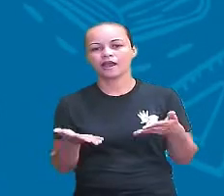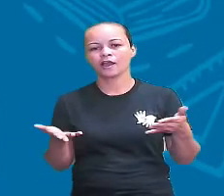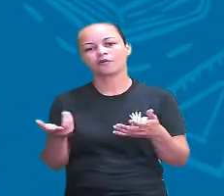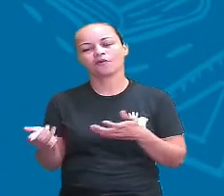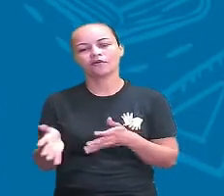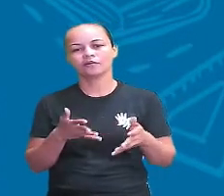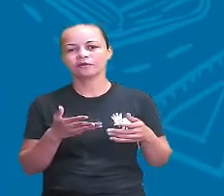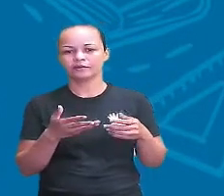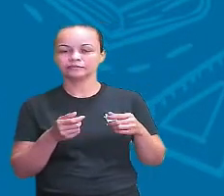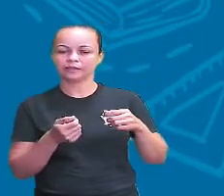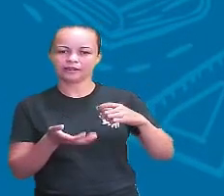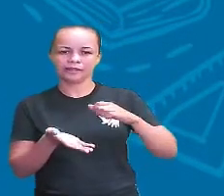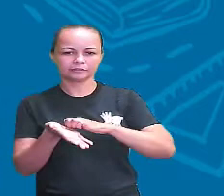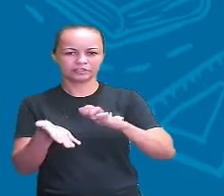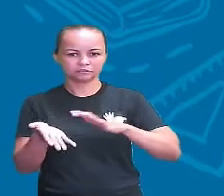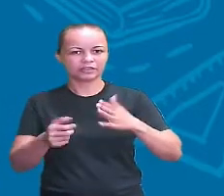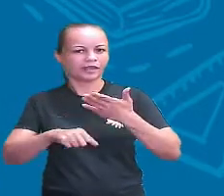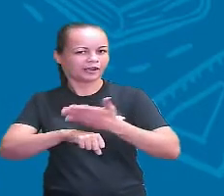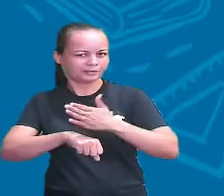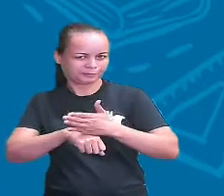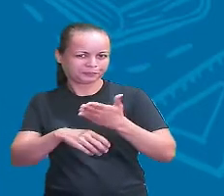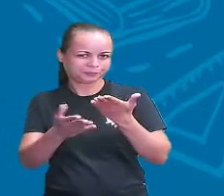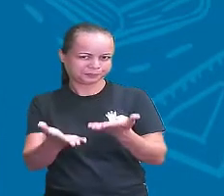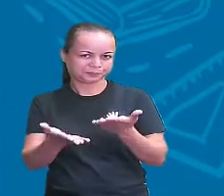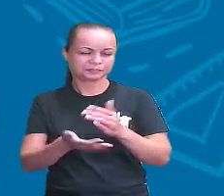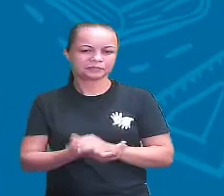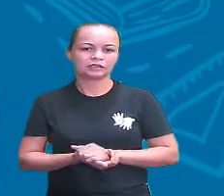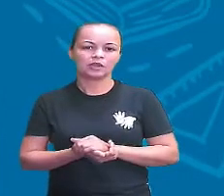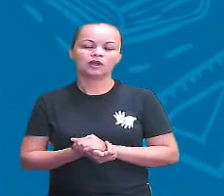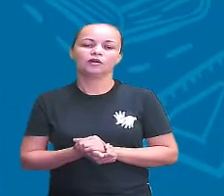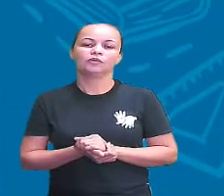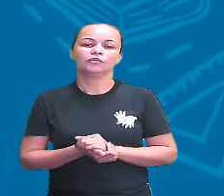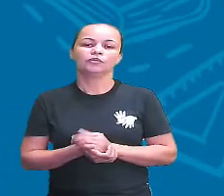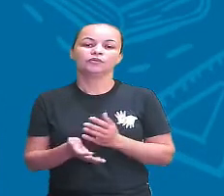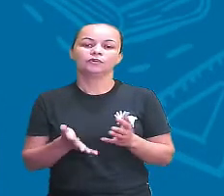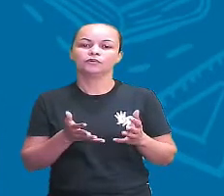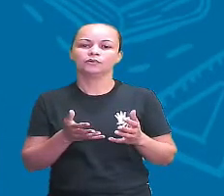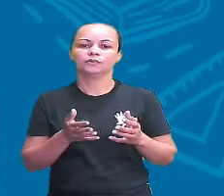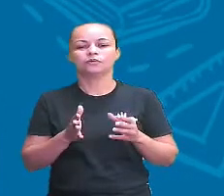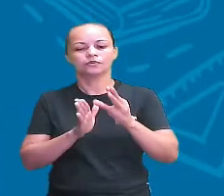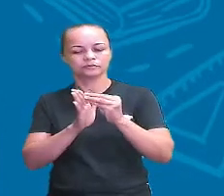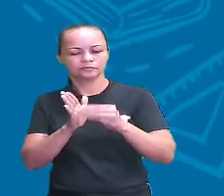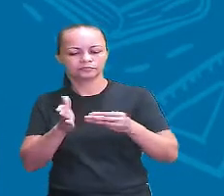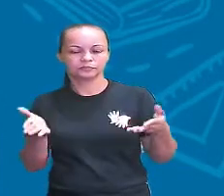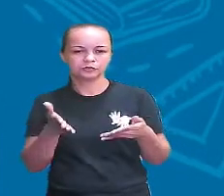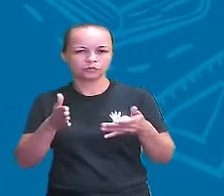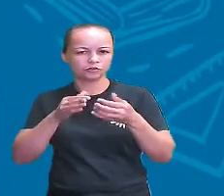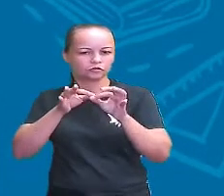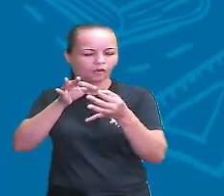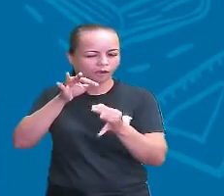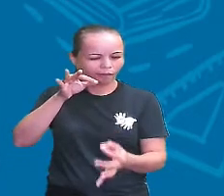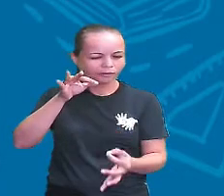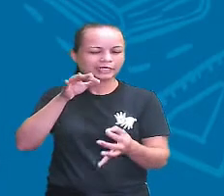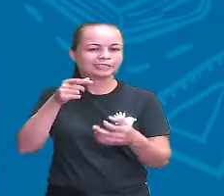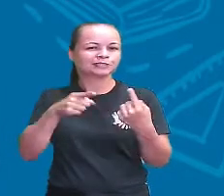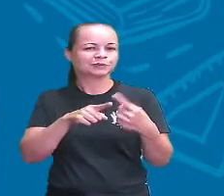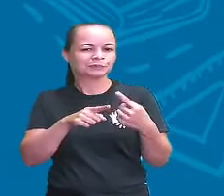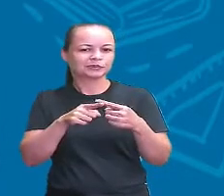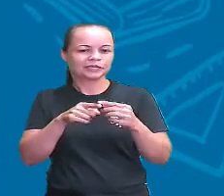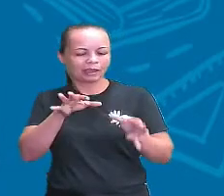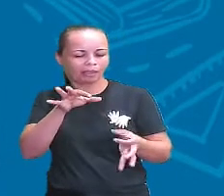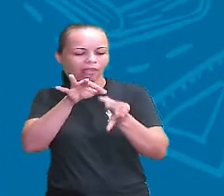Practice Together, que é a hora da gente praticar juntos. Então, o conteúdo de hoje foi extenso, porque um ligava ao outro,